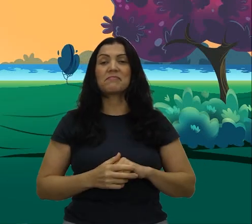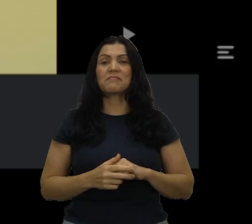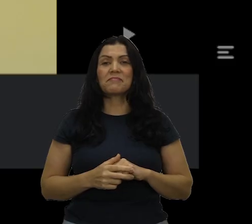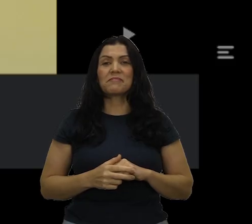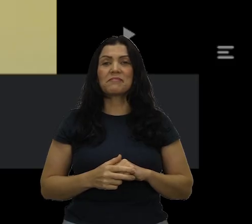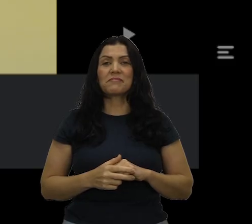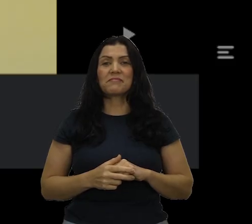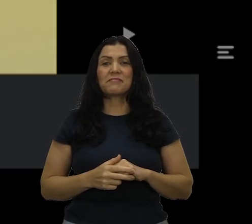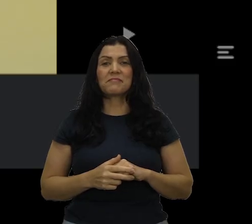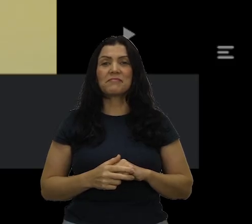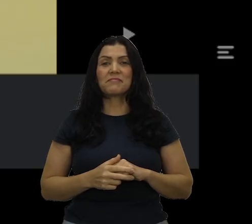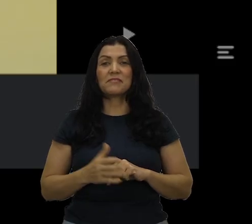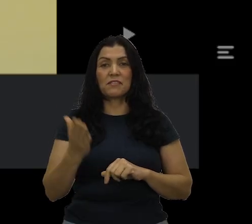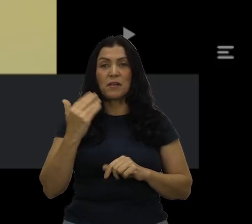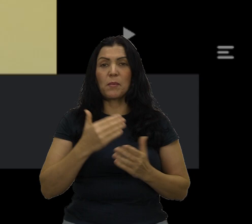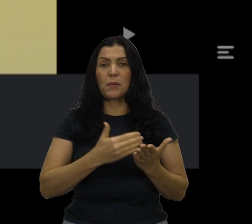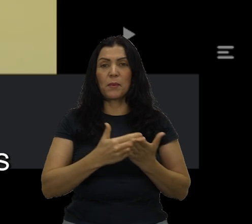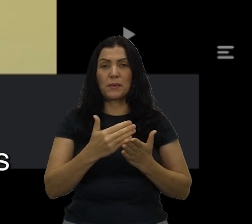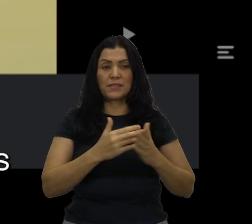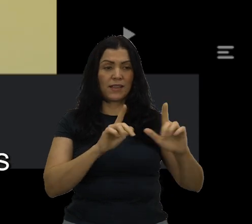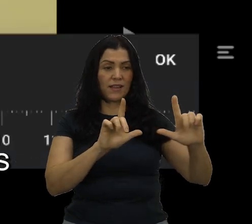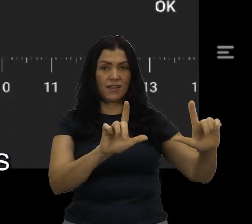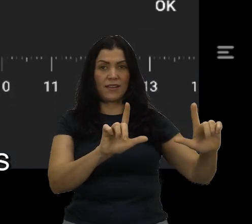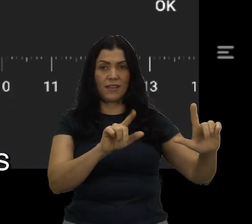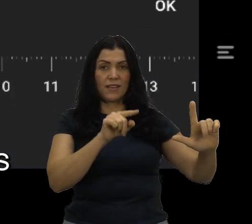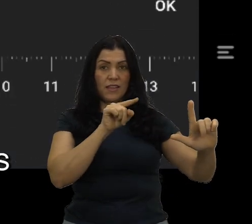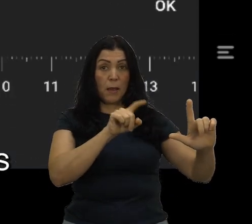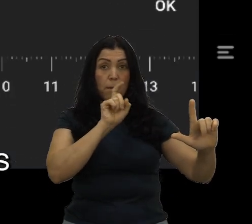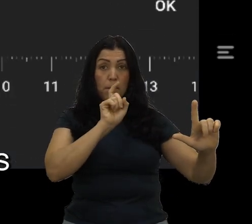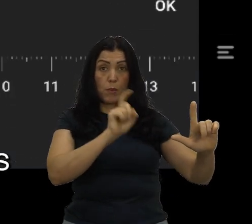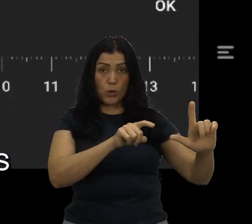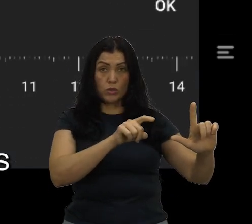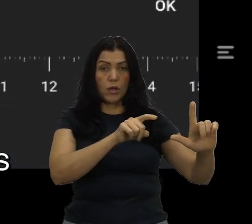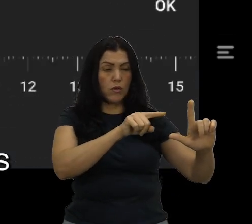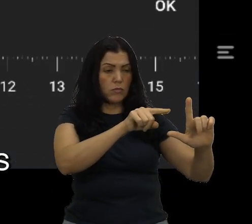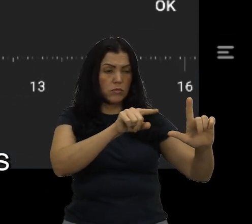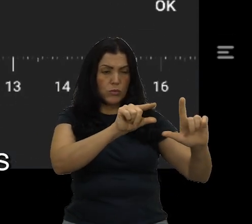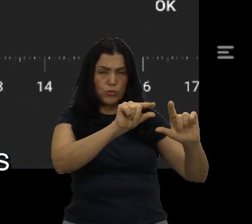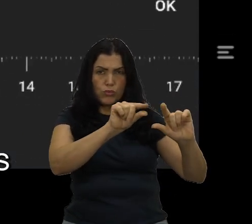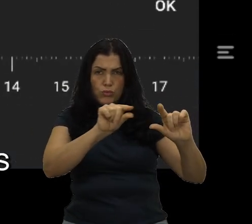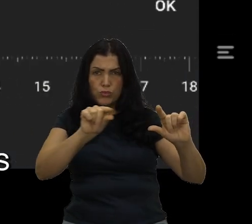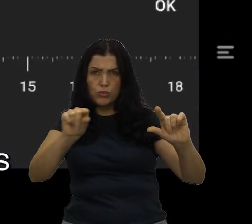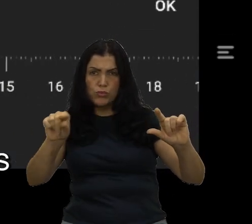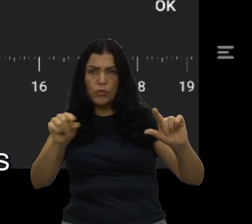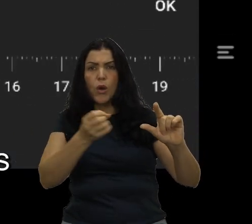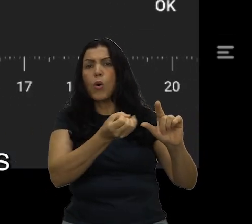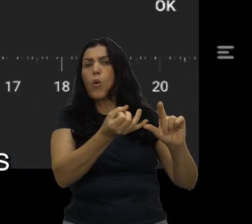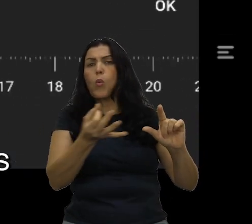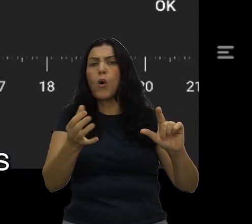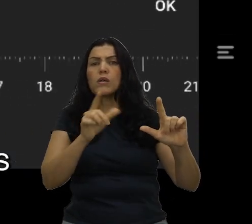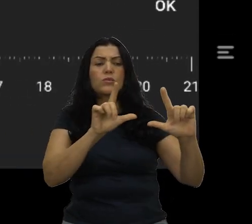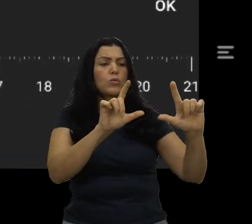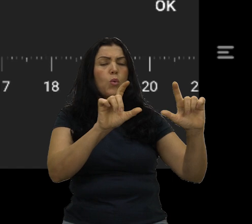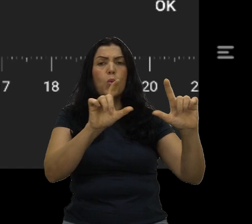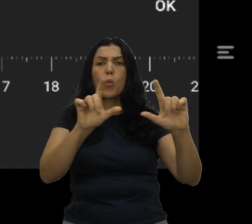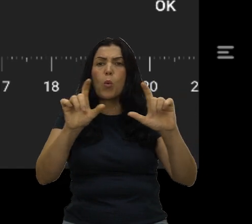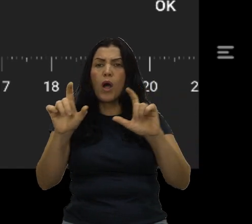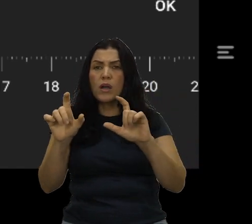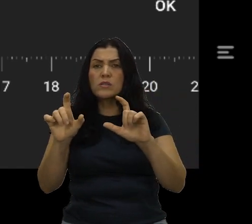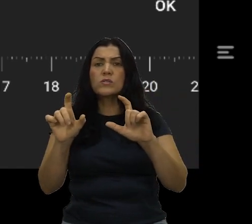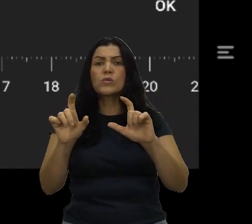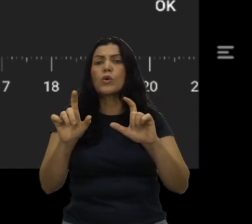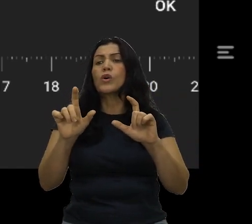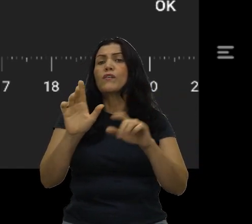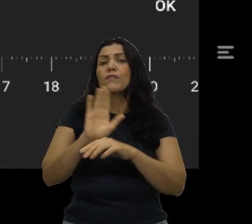interessantes. Aqui é onde começamos. Nesse botão, ajustamos as funções como a quantidade de quadros, frames